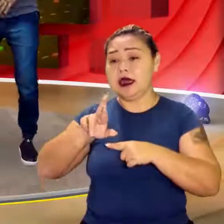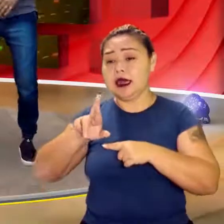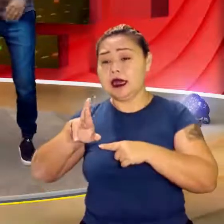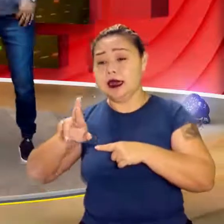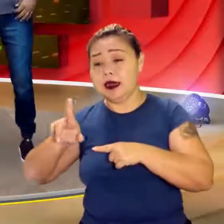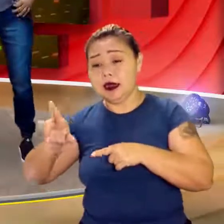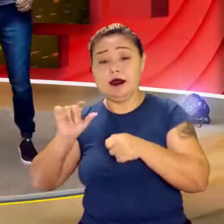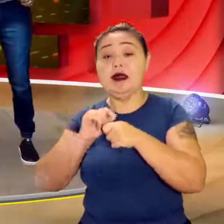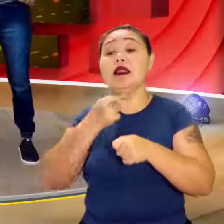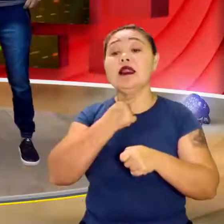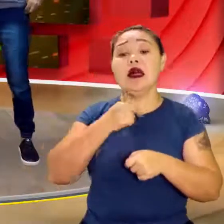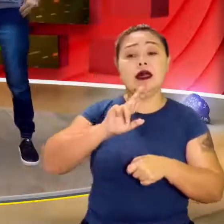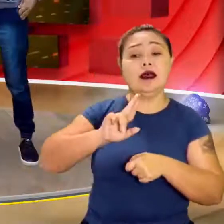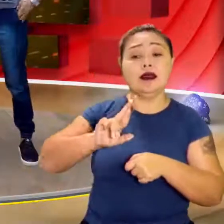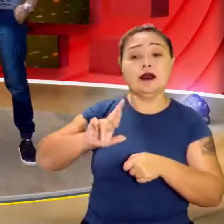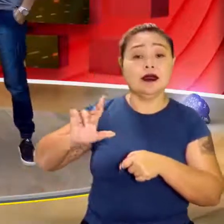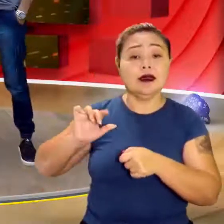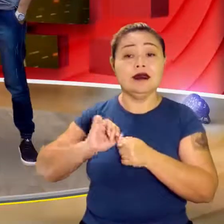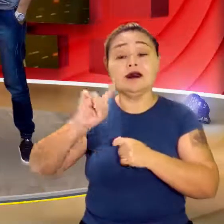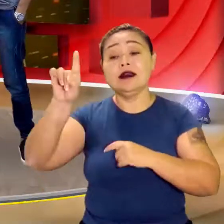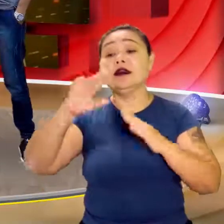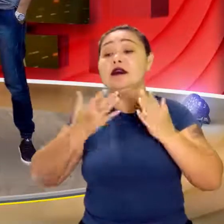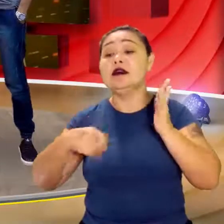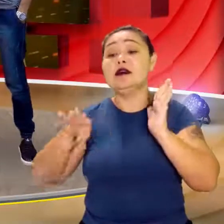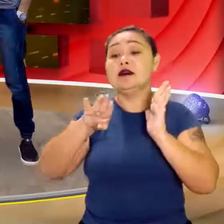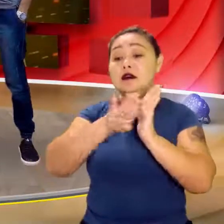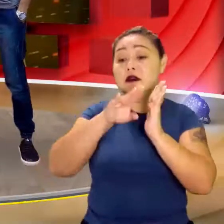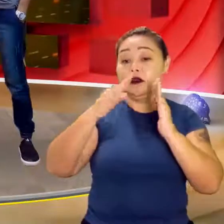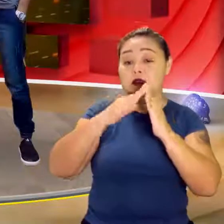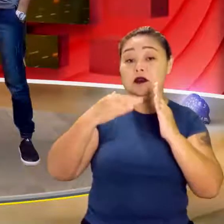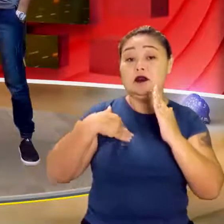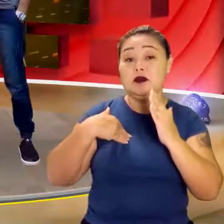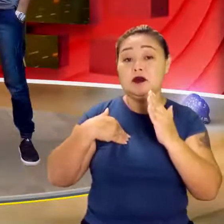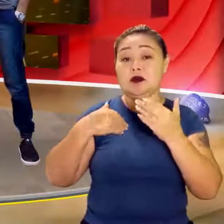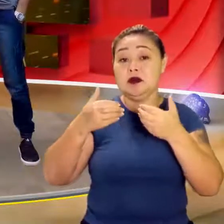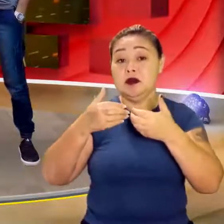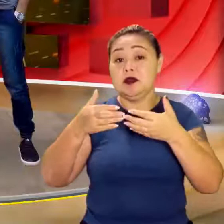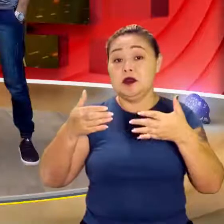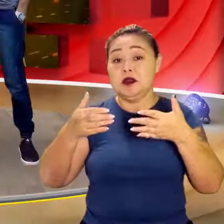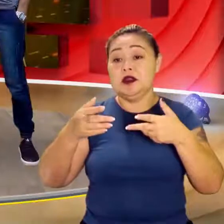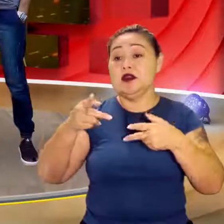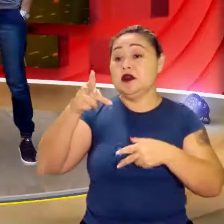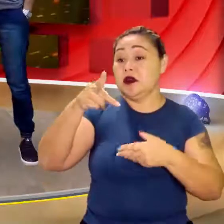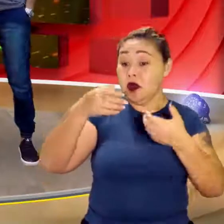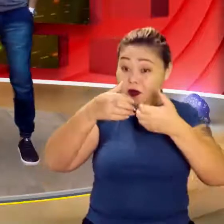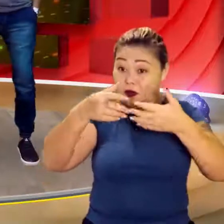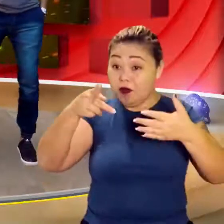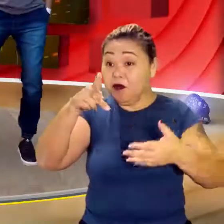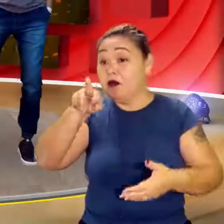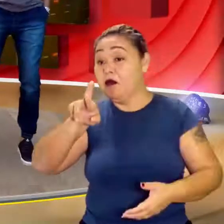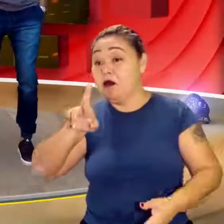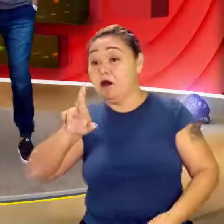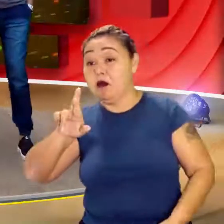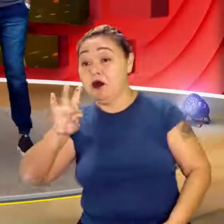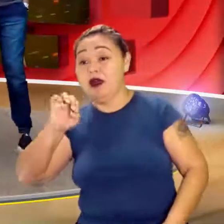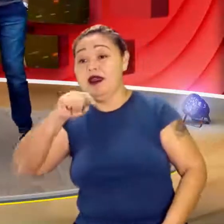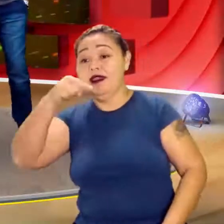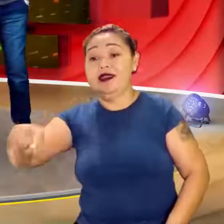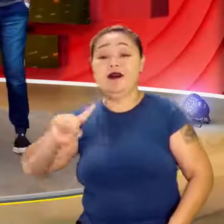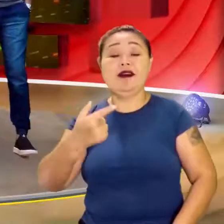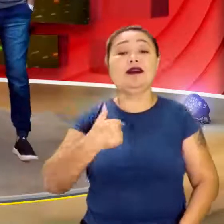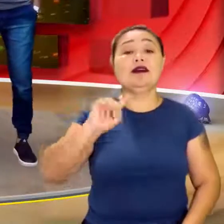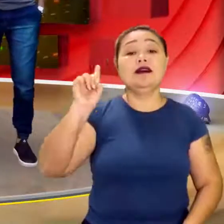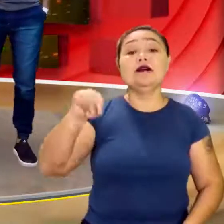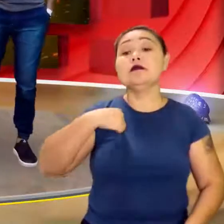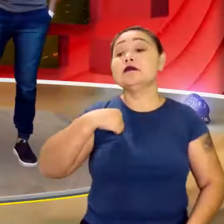mesmo. Nas propriedades. Na sua casa, quando você chega, você abre o portão? Portão. Então,